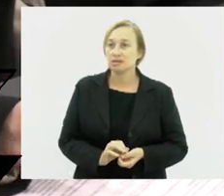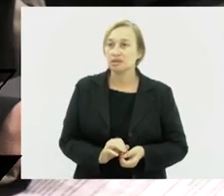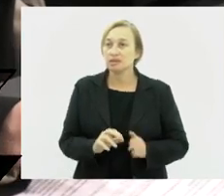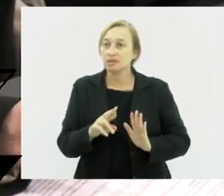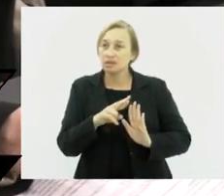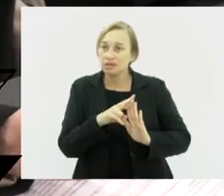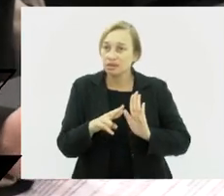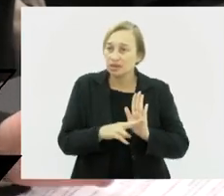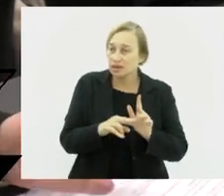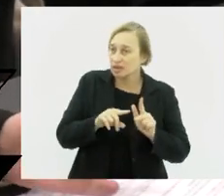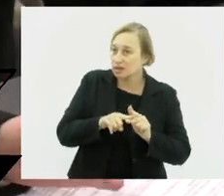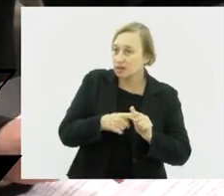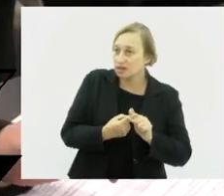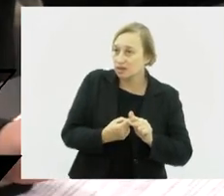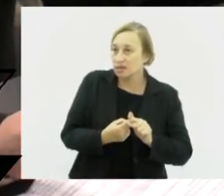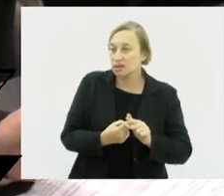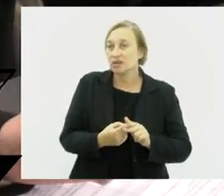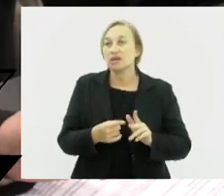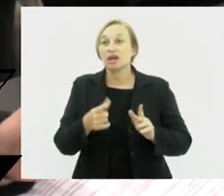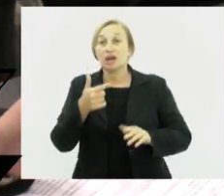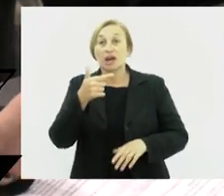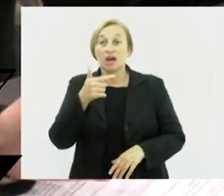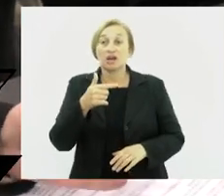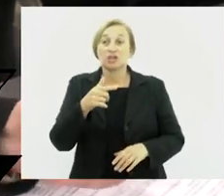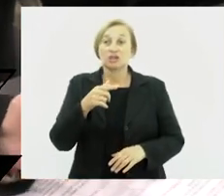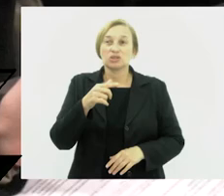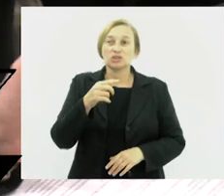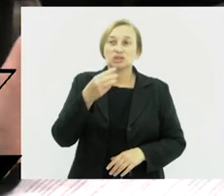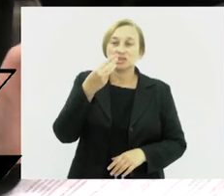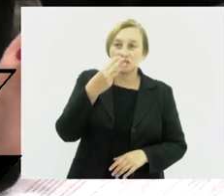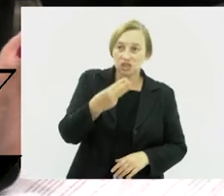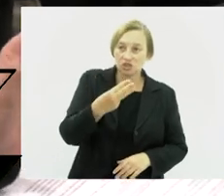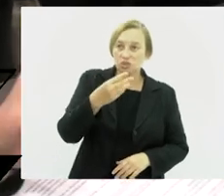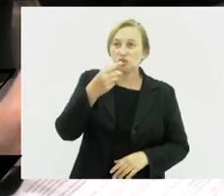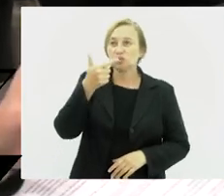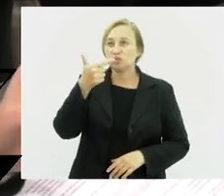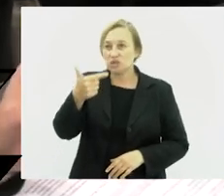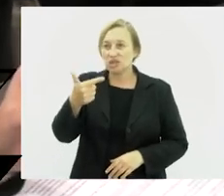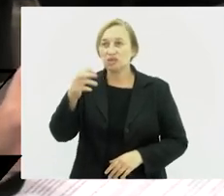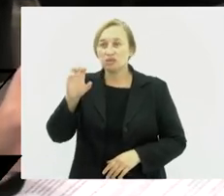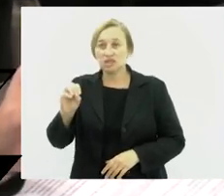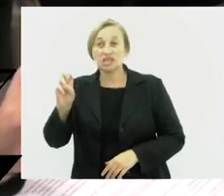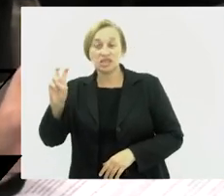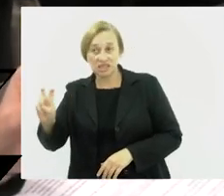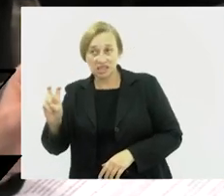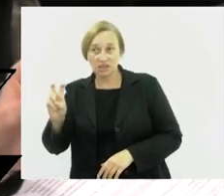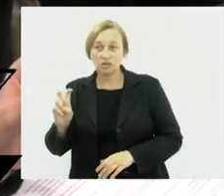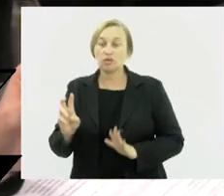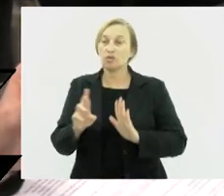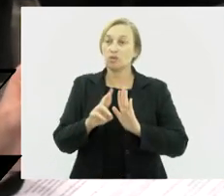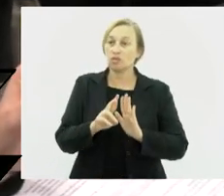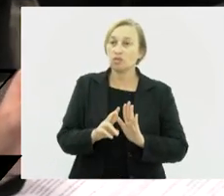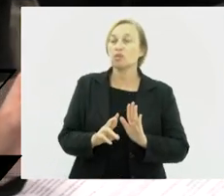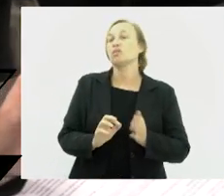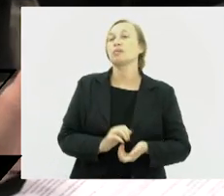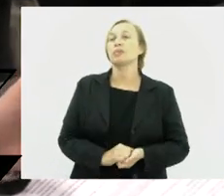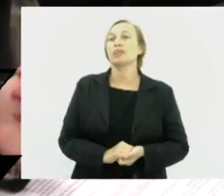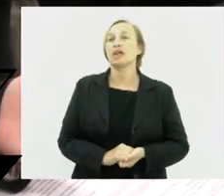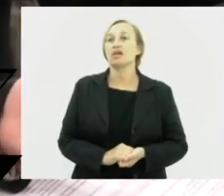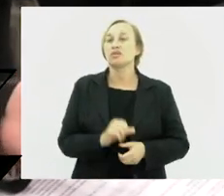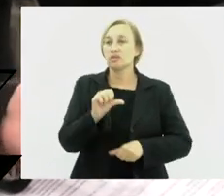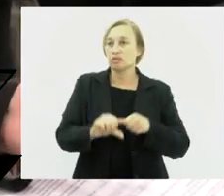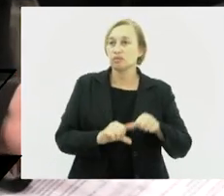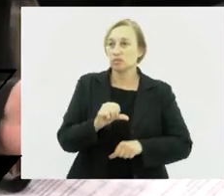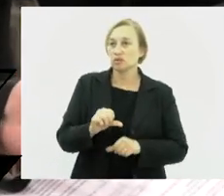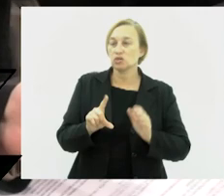é uma norma, a Lei 3.205, de 99, que foi alterada em 2005, que